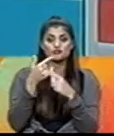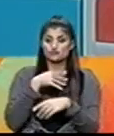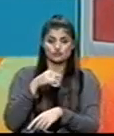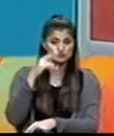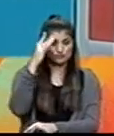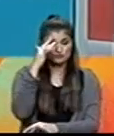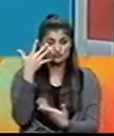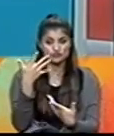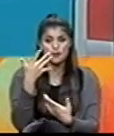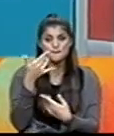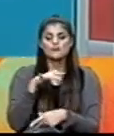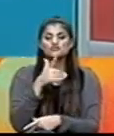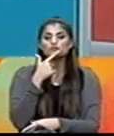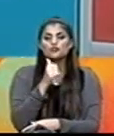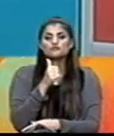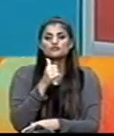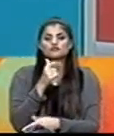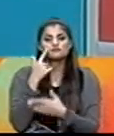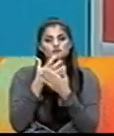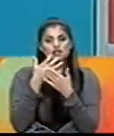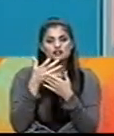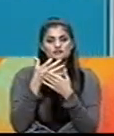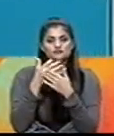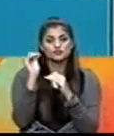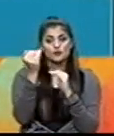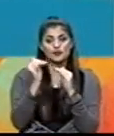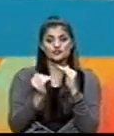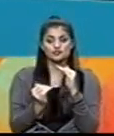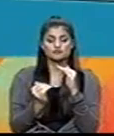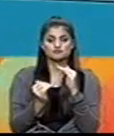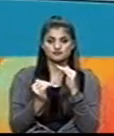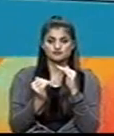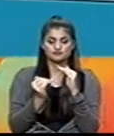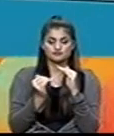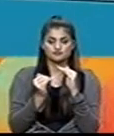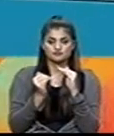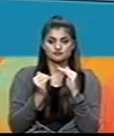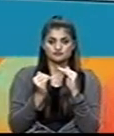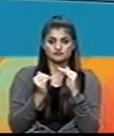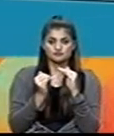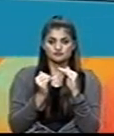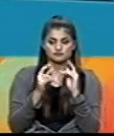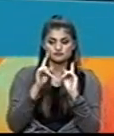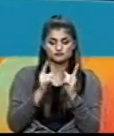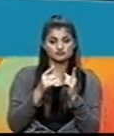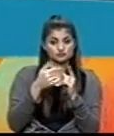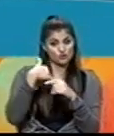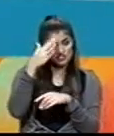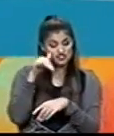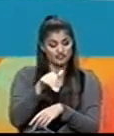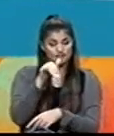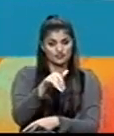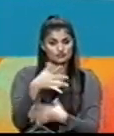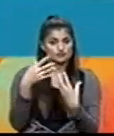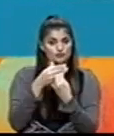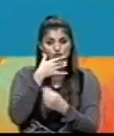mas não podemos deixar de assinalar, claro, que são muito abaixo daquilo que inicialmente se previa. Muito bem, então